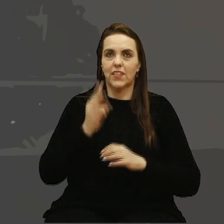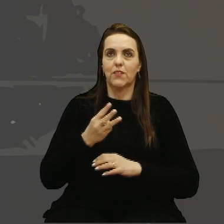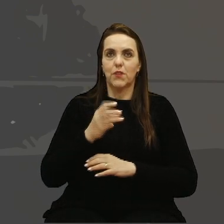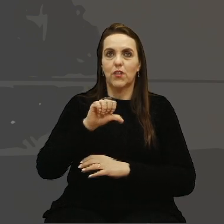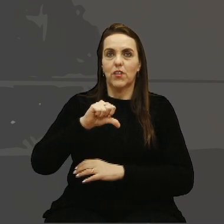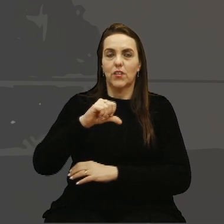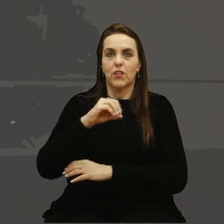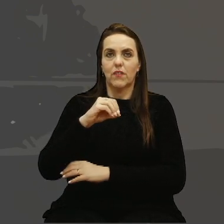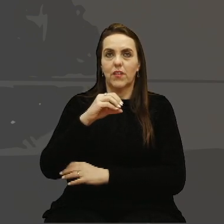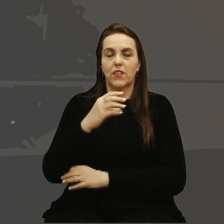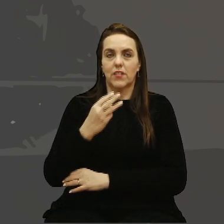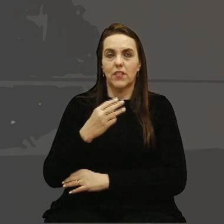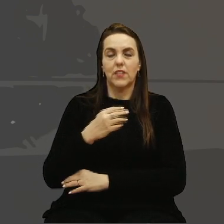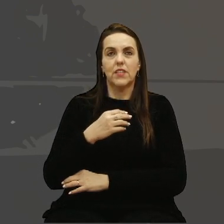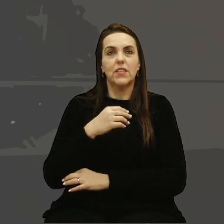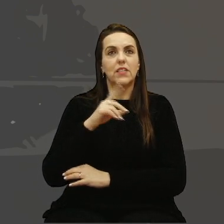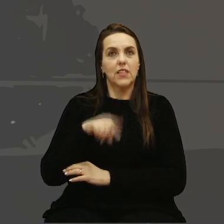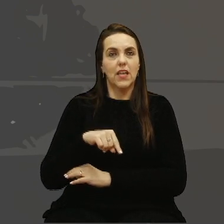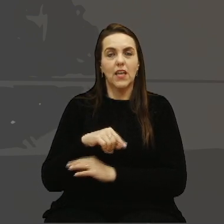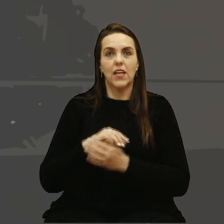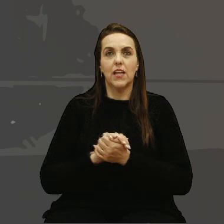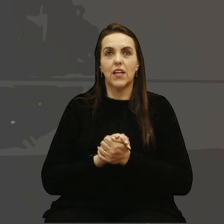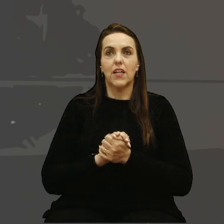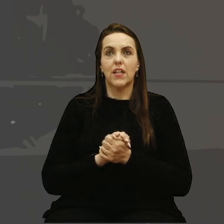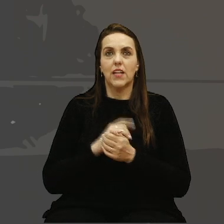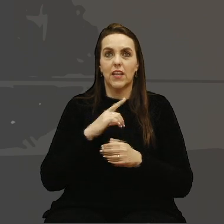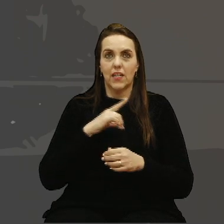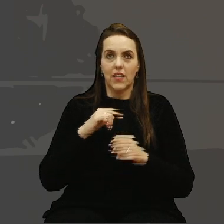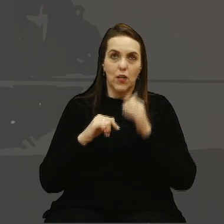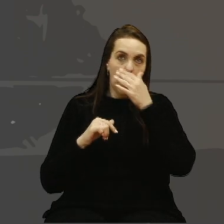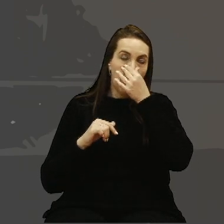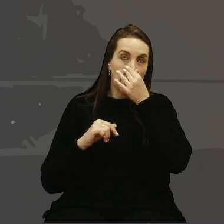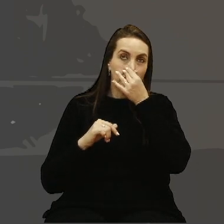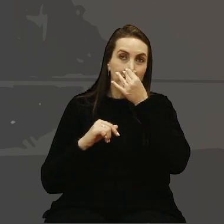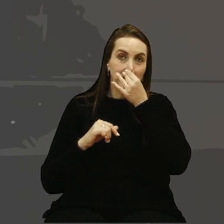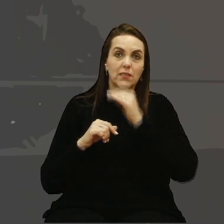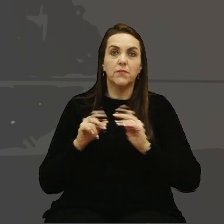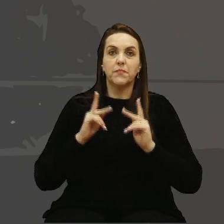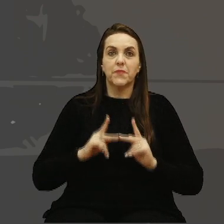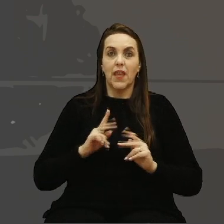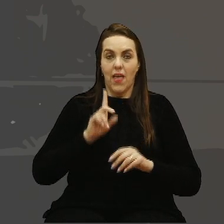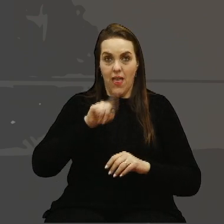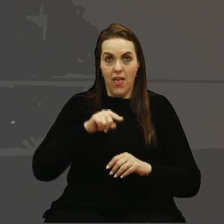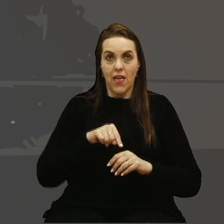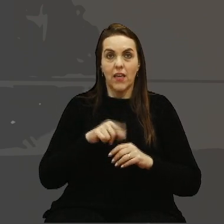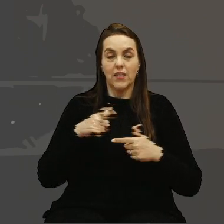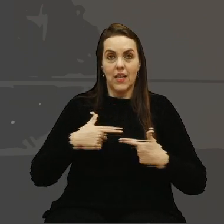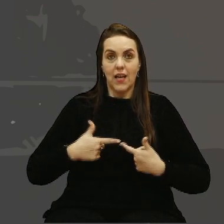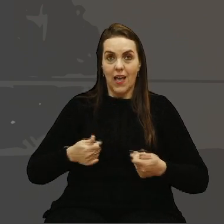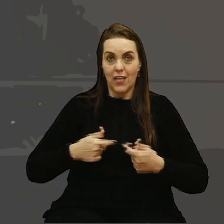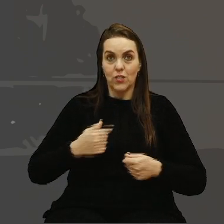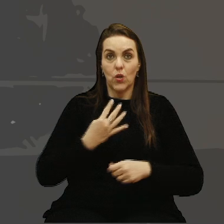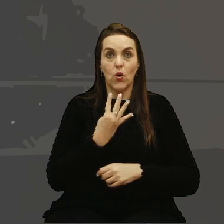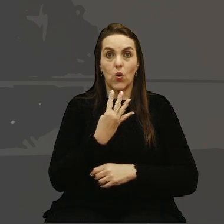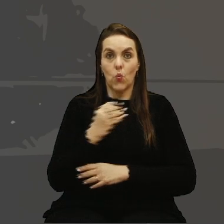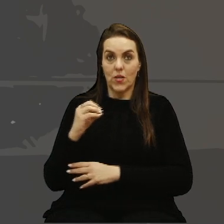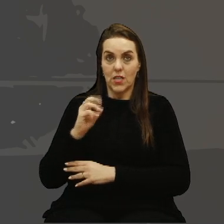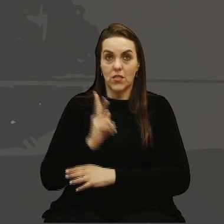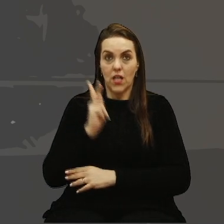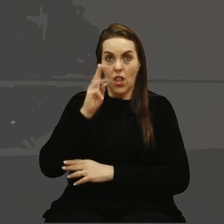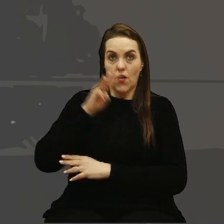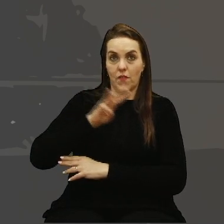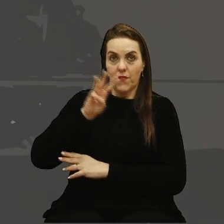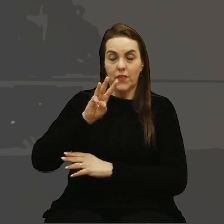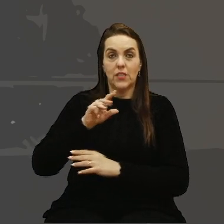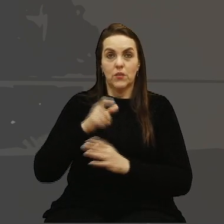13.093. Não, isso aqui não, o senhor que me procurou. Então a questão é a seguinte, ele tinha gasto 400 quilowatts no mês e